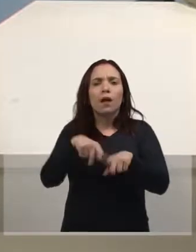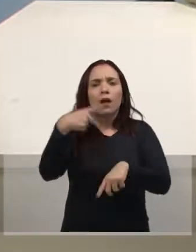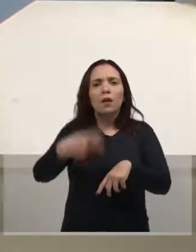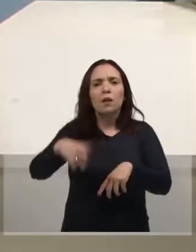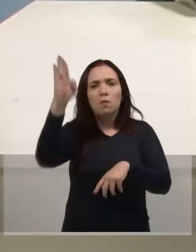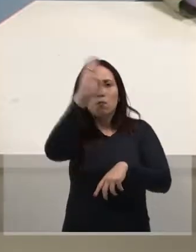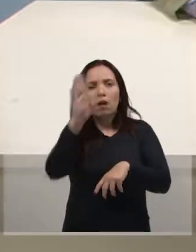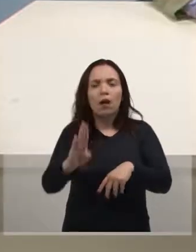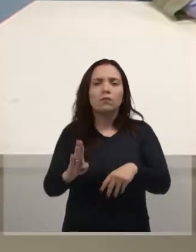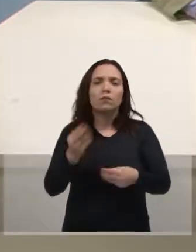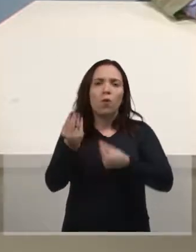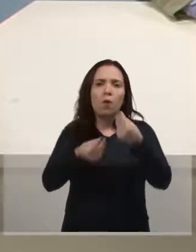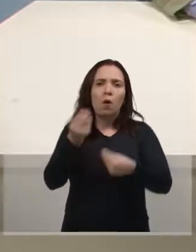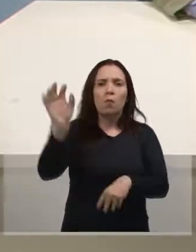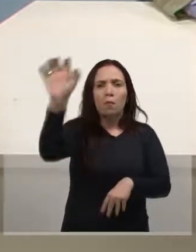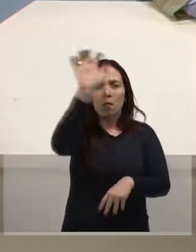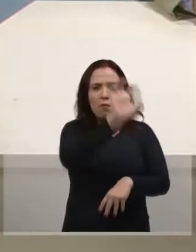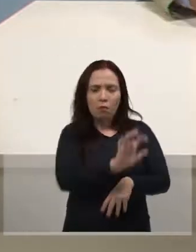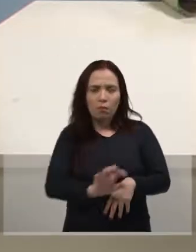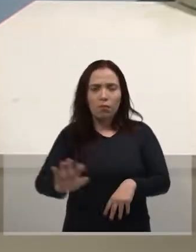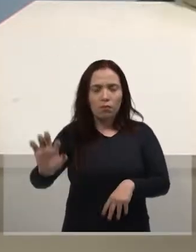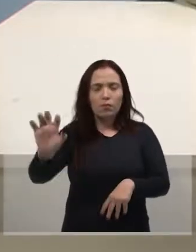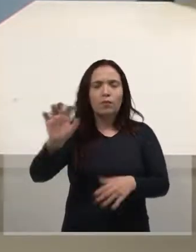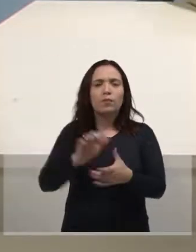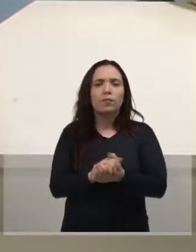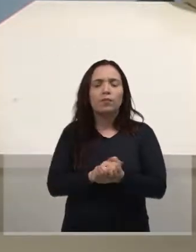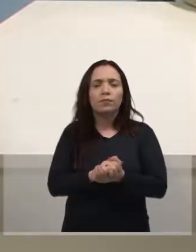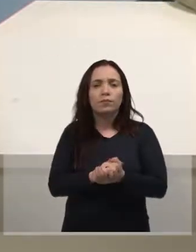país. Vamos aí, então,